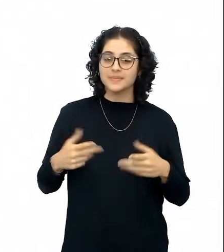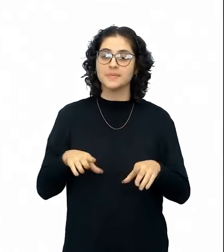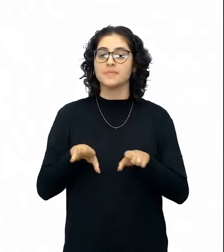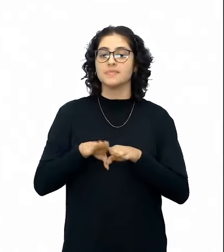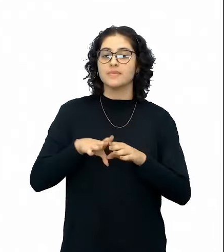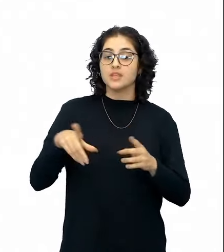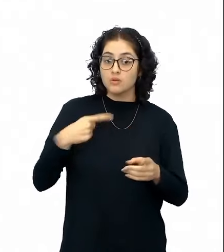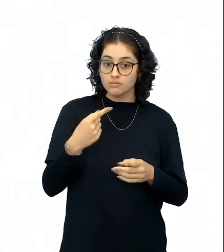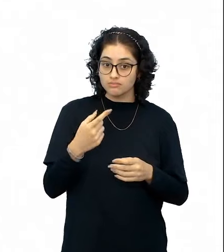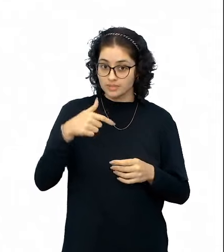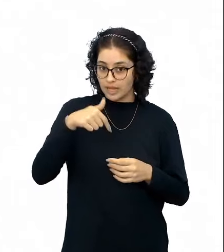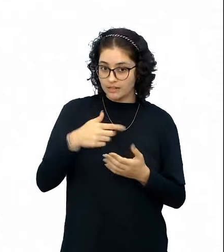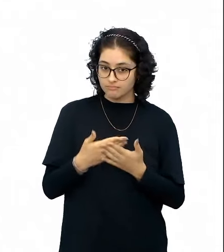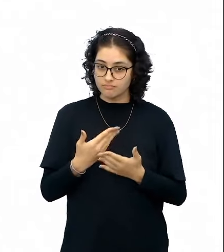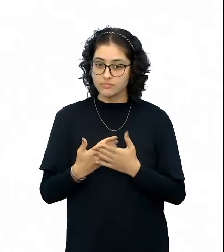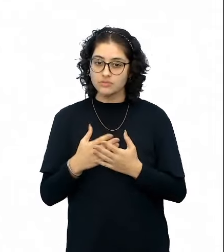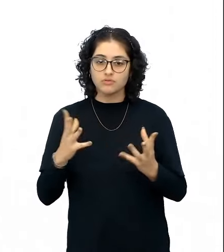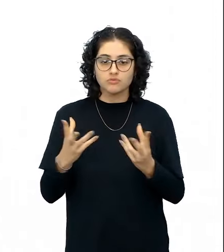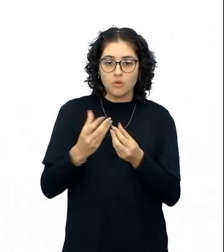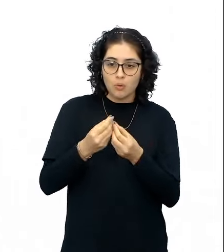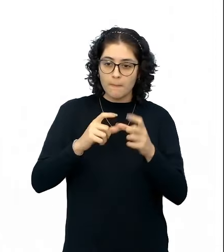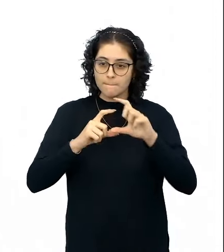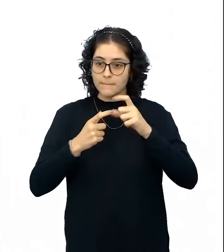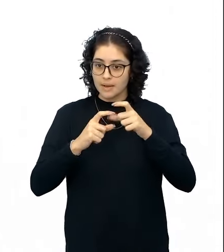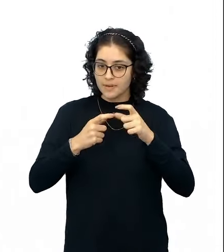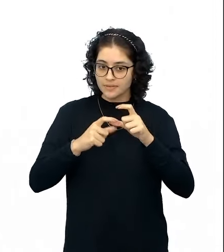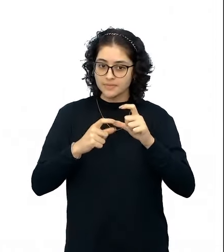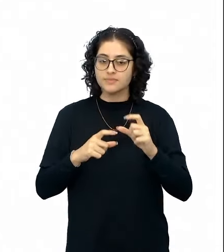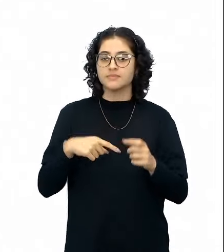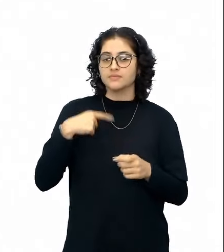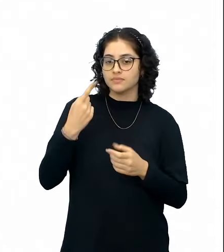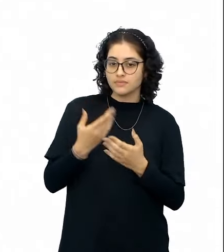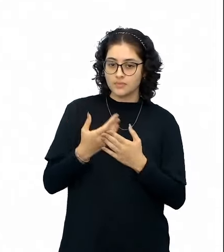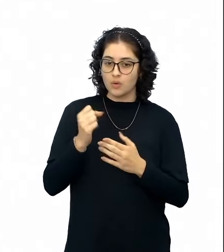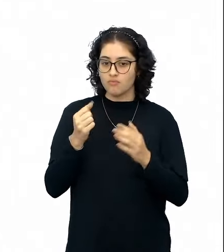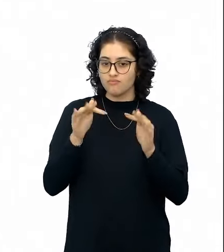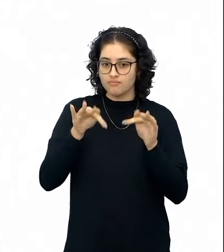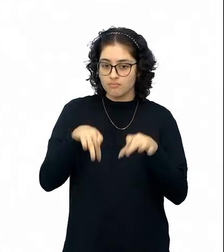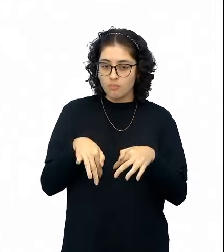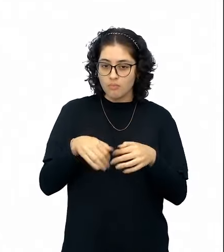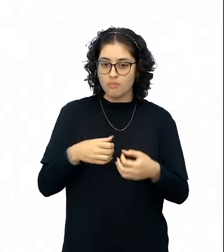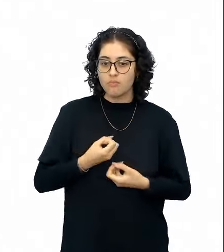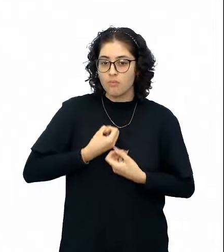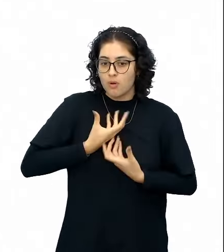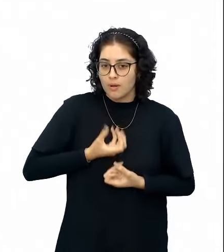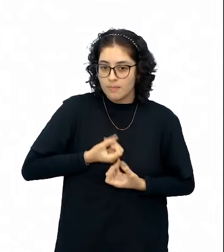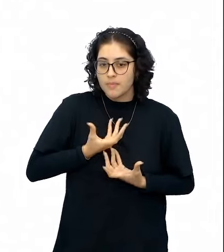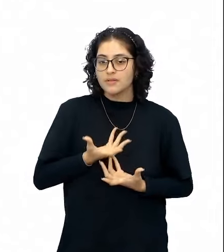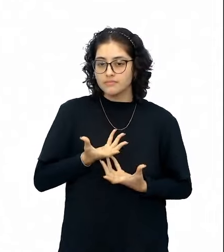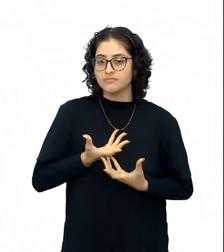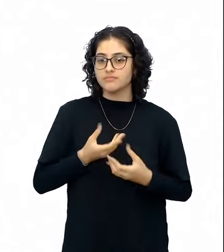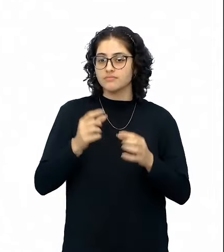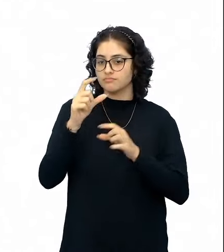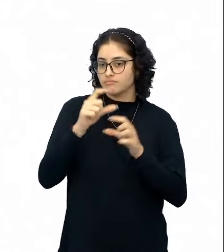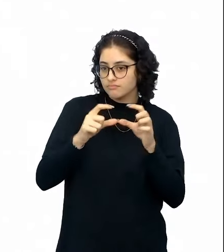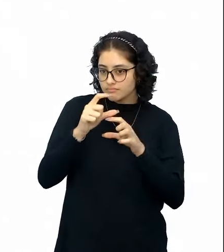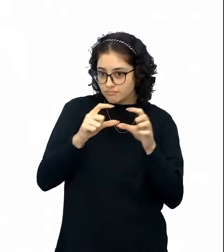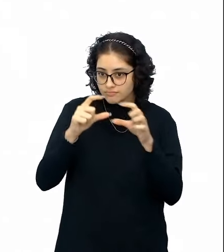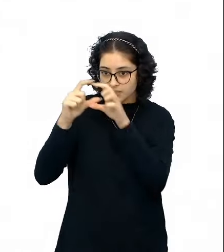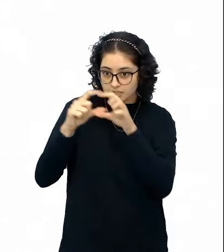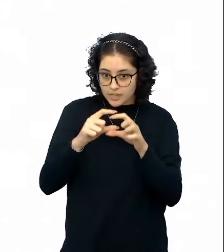todos memeiros. Aula 8, oficina de poemas, tiras e memes. Então, esse é o compêndio de aulas